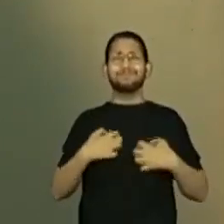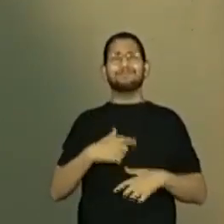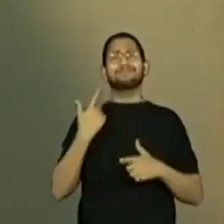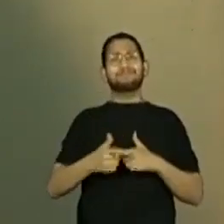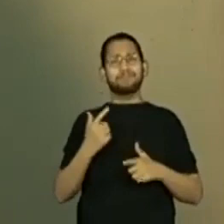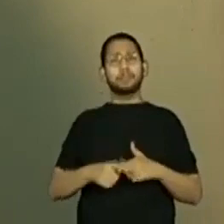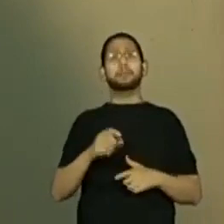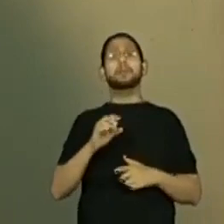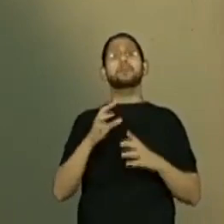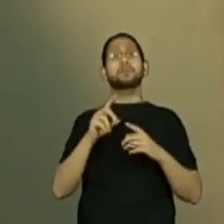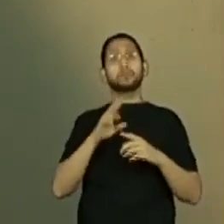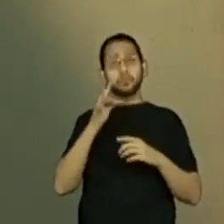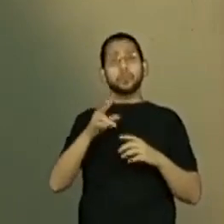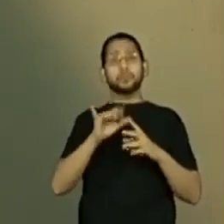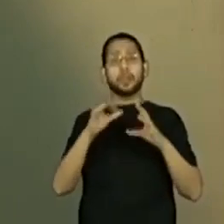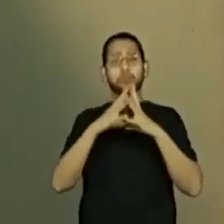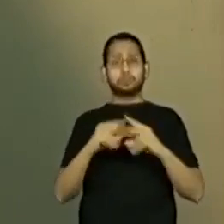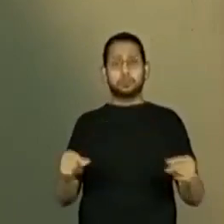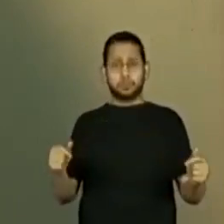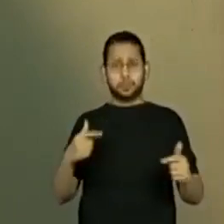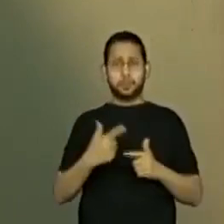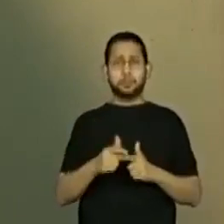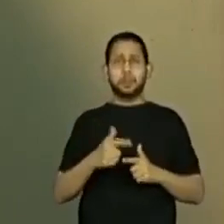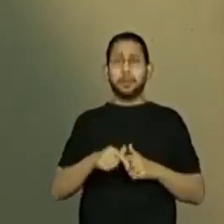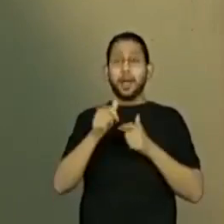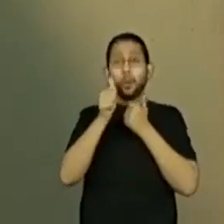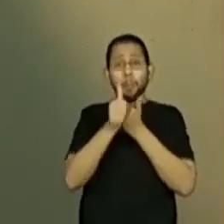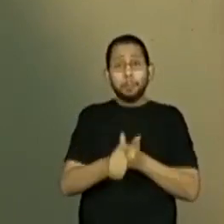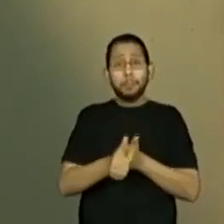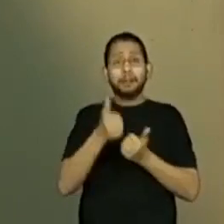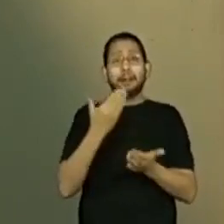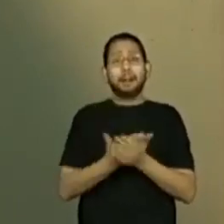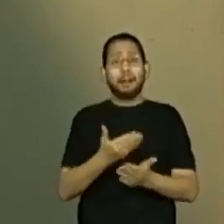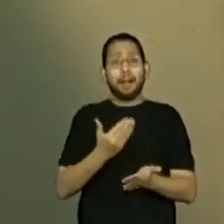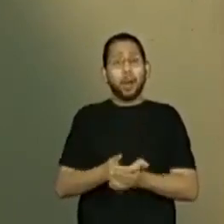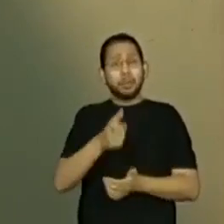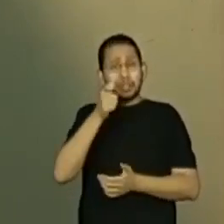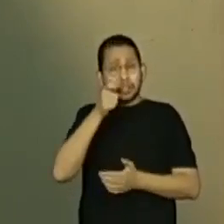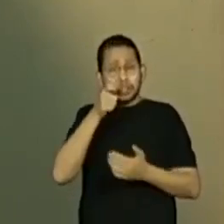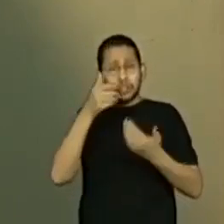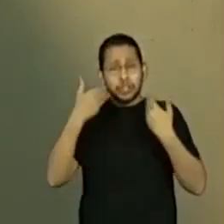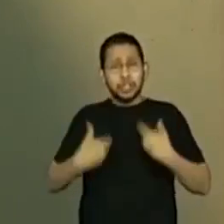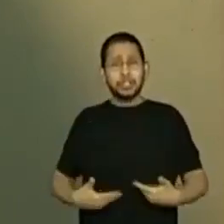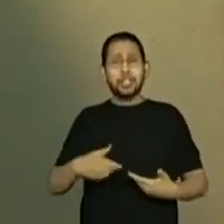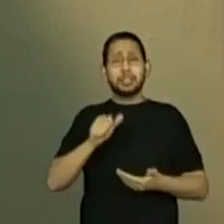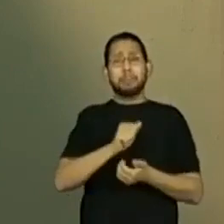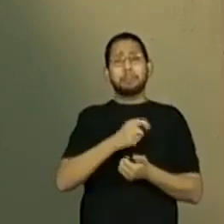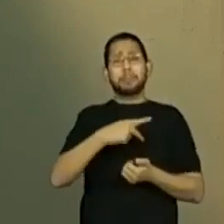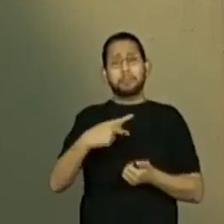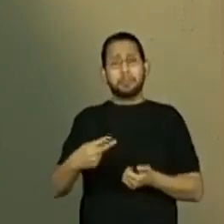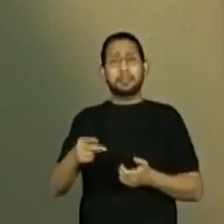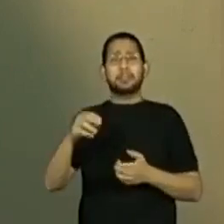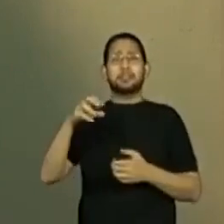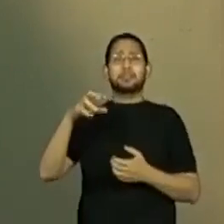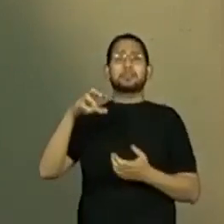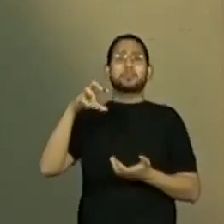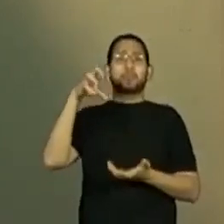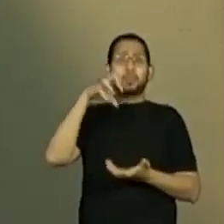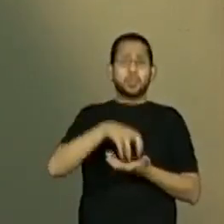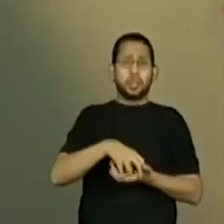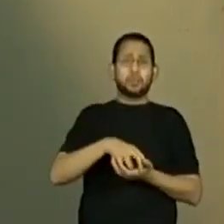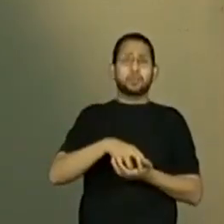ele vai passar, tá? E acompanhem as nossas aulas, mais uma vez, pelo aplicativo do Centro de Mídias de São